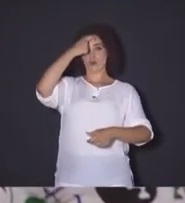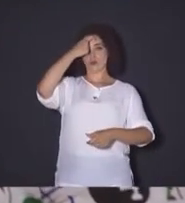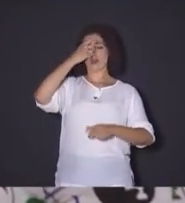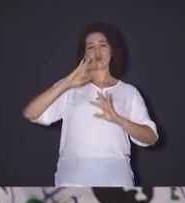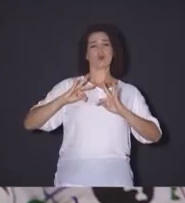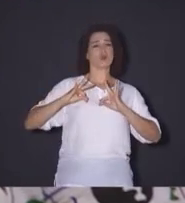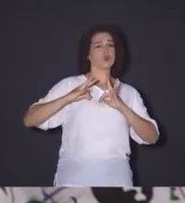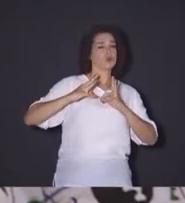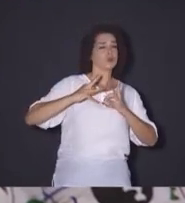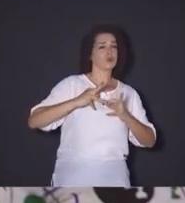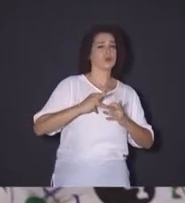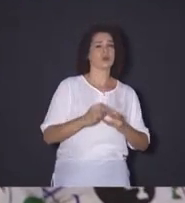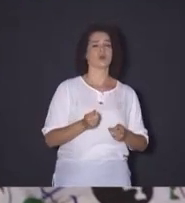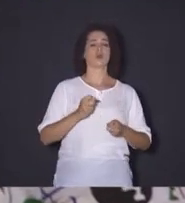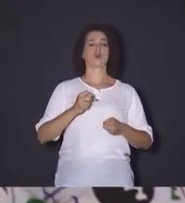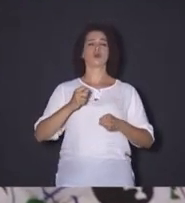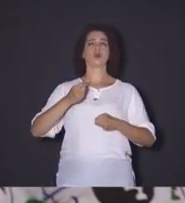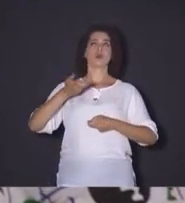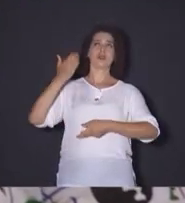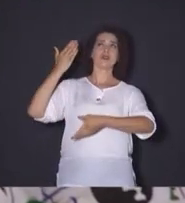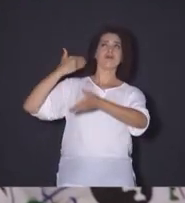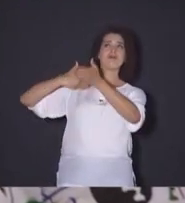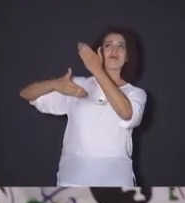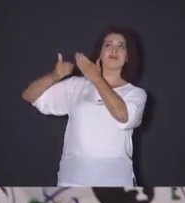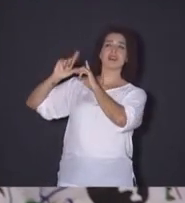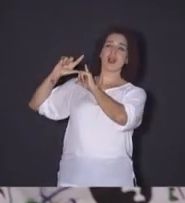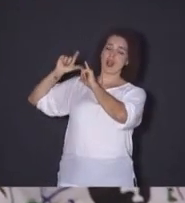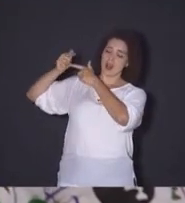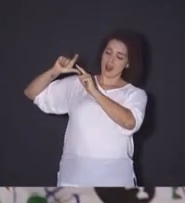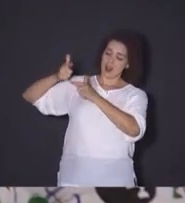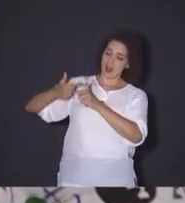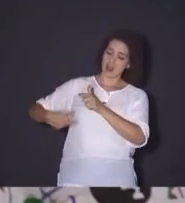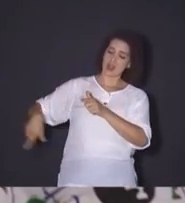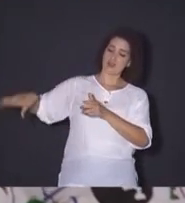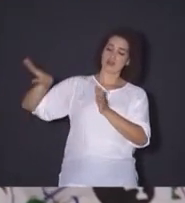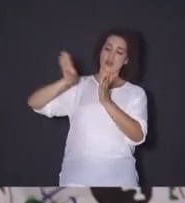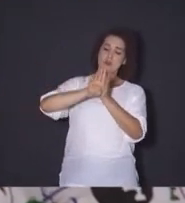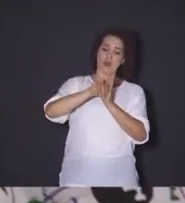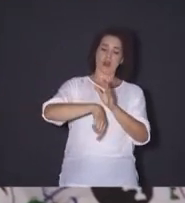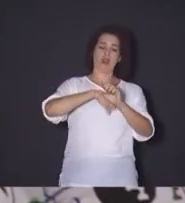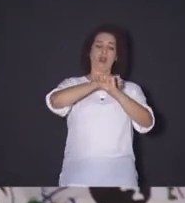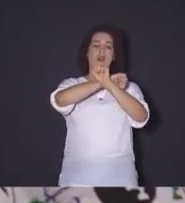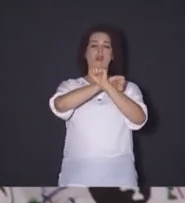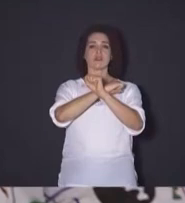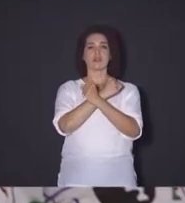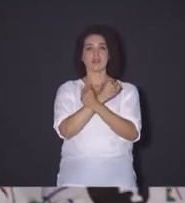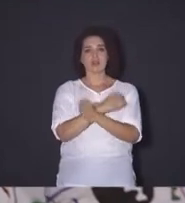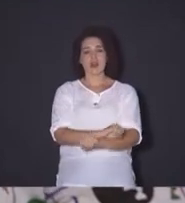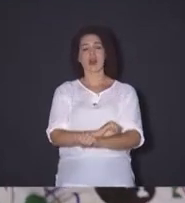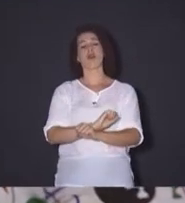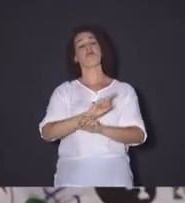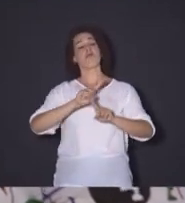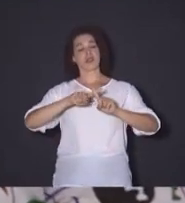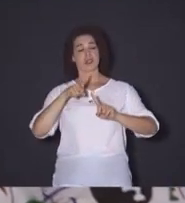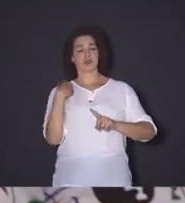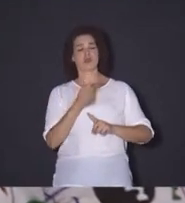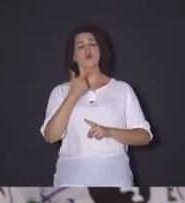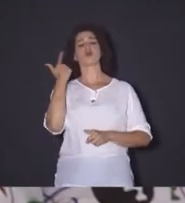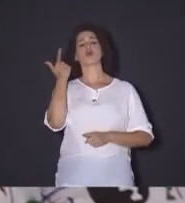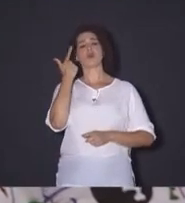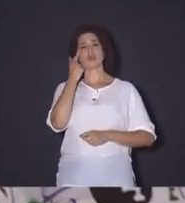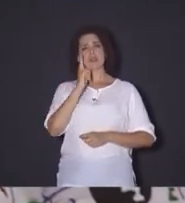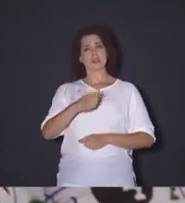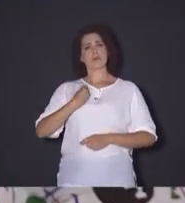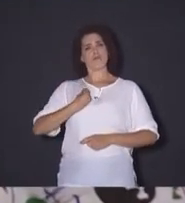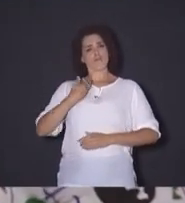que os nossos ancestrais chegar aqui na condição de escravo e nós conseguimos sobreviver até hoje eu acredito que a gente